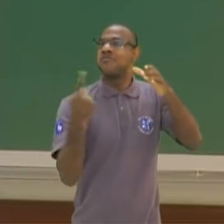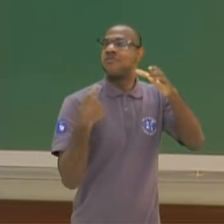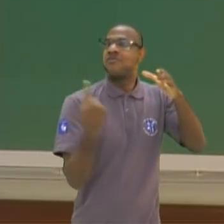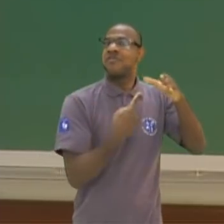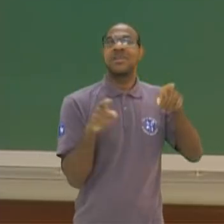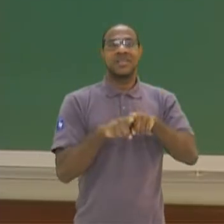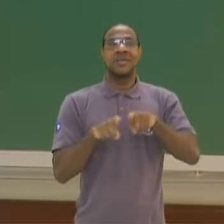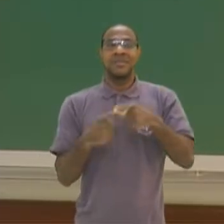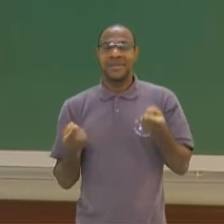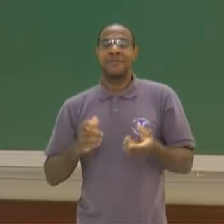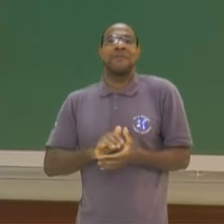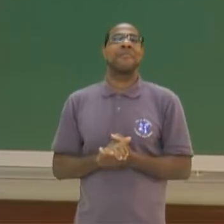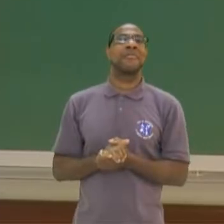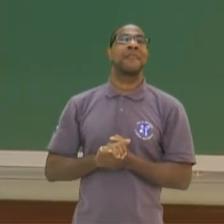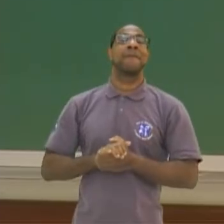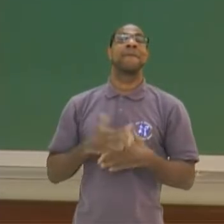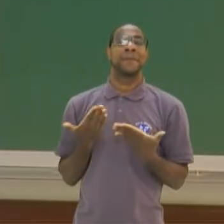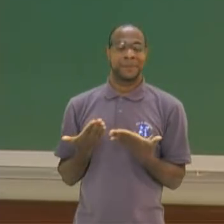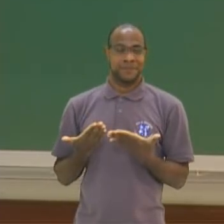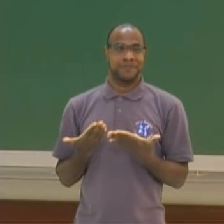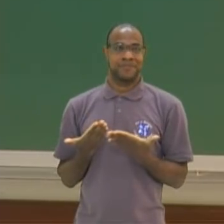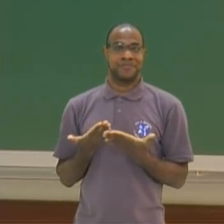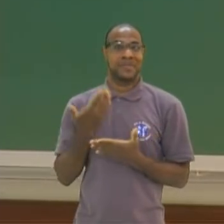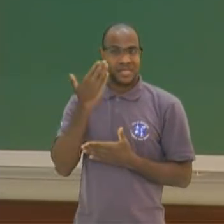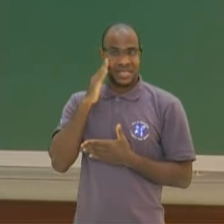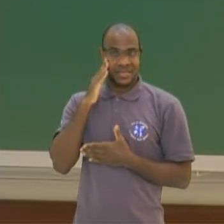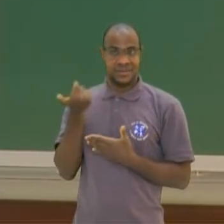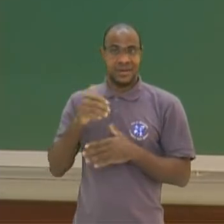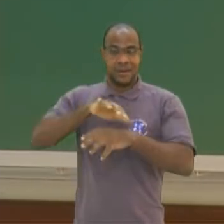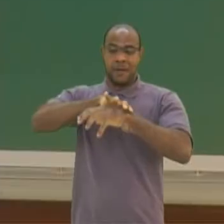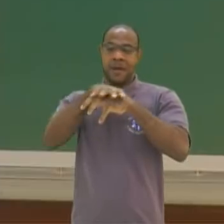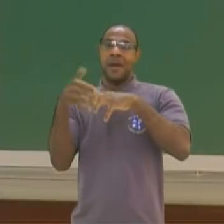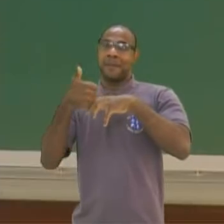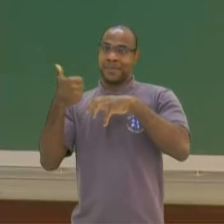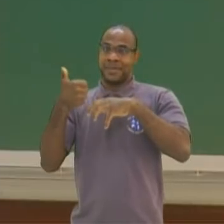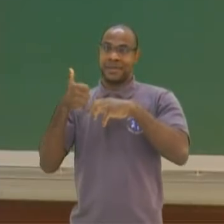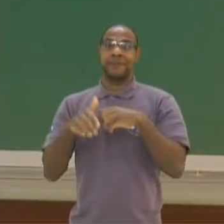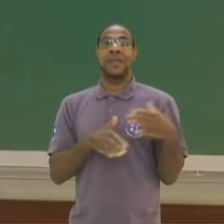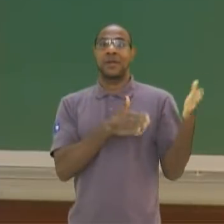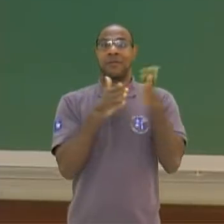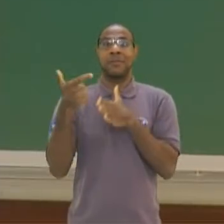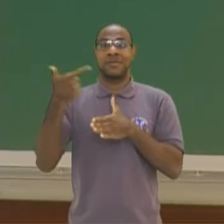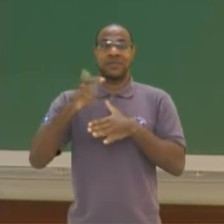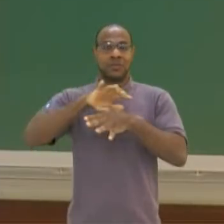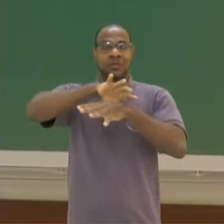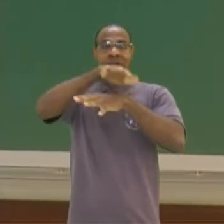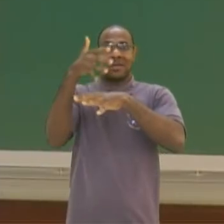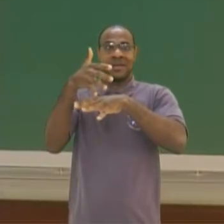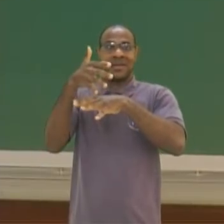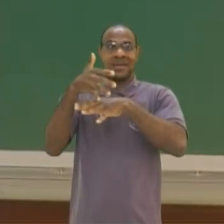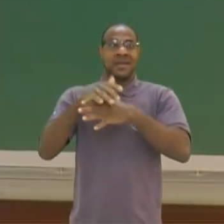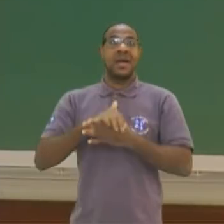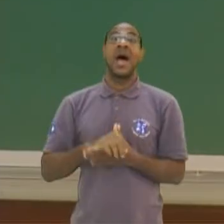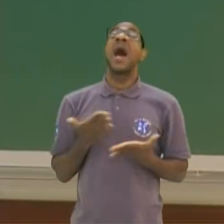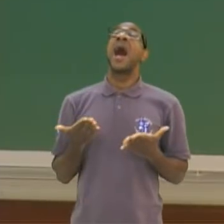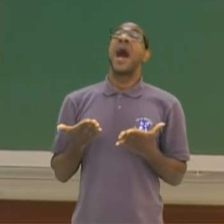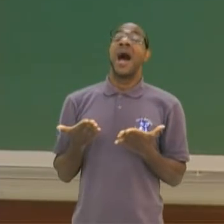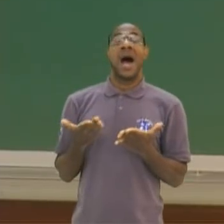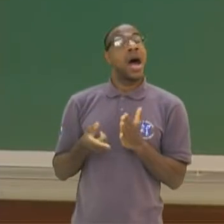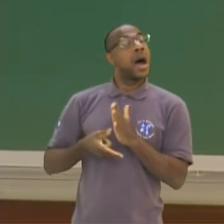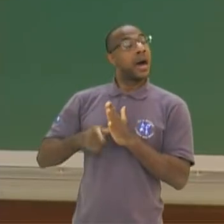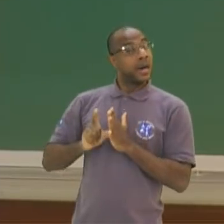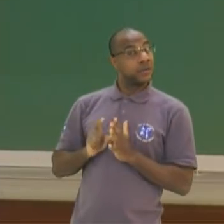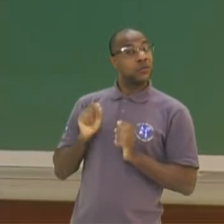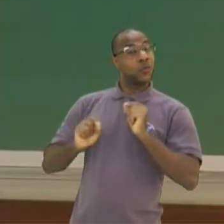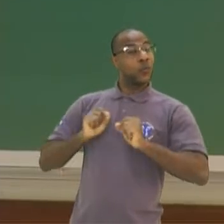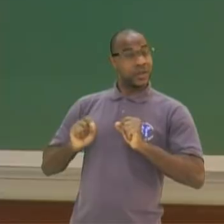meteorológicos que acontecem. Entendemos bem a primeira camada? Vamos para a segunda? Fabiano, mas antes de ir para a